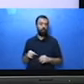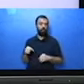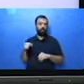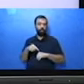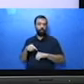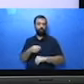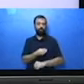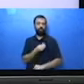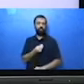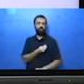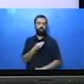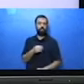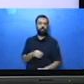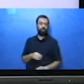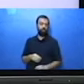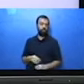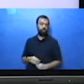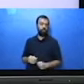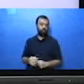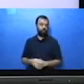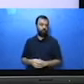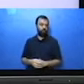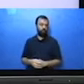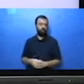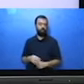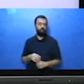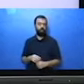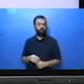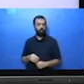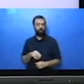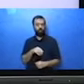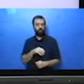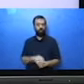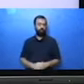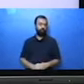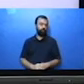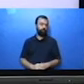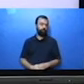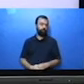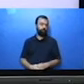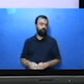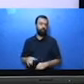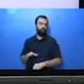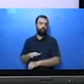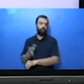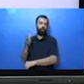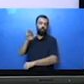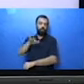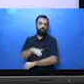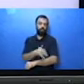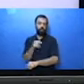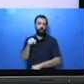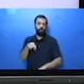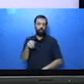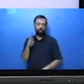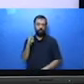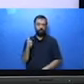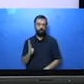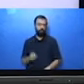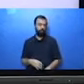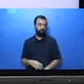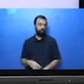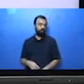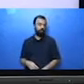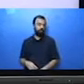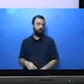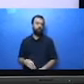seres humanos e de grande parte dos animais terrestres. O relevo brasileiro ele tem